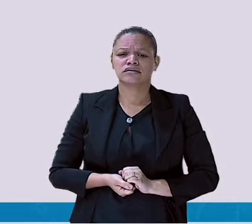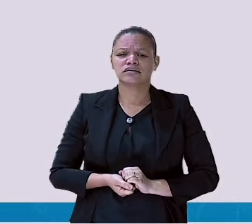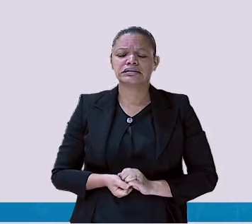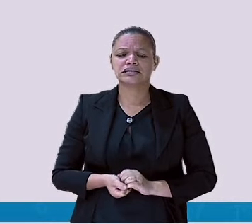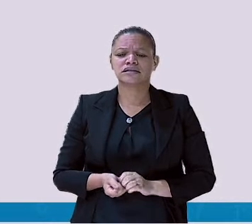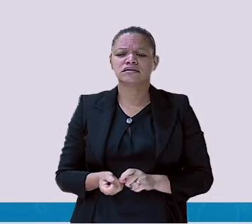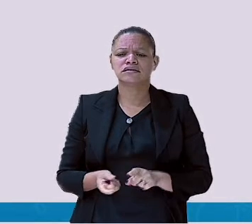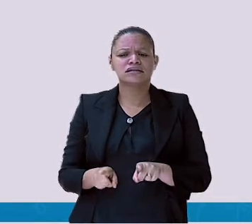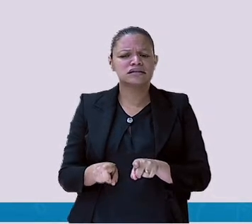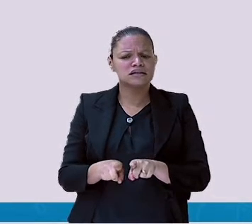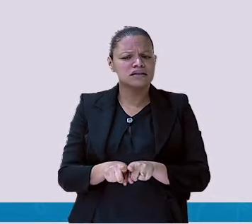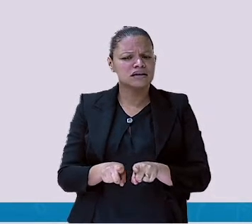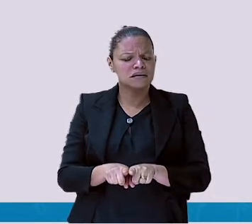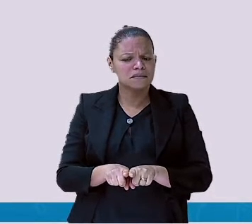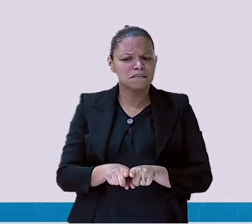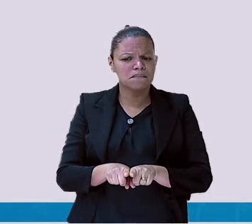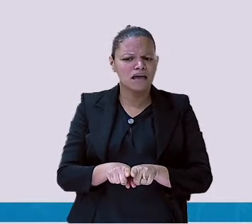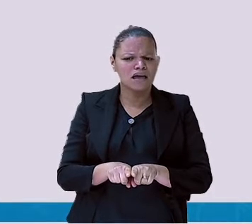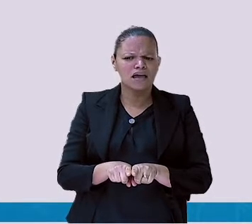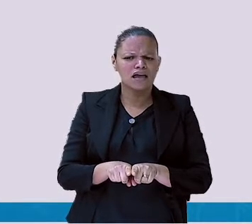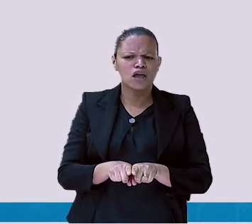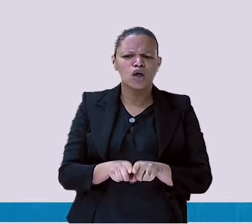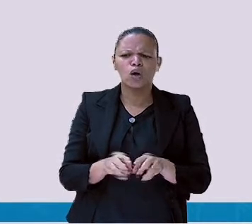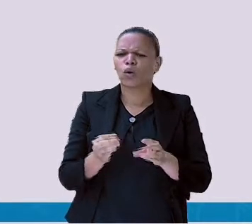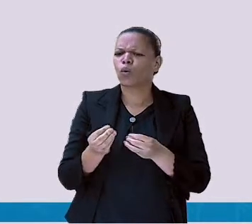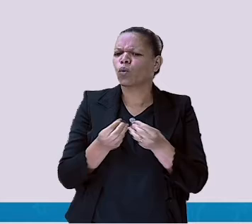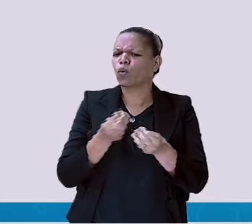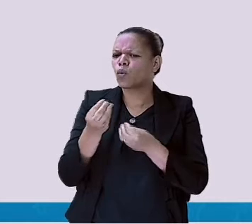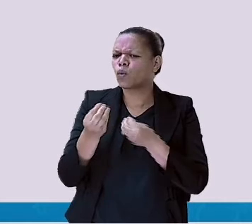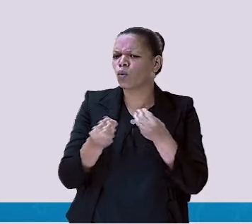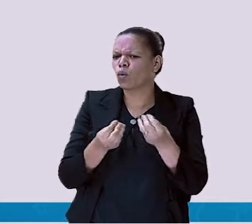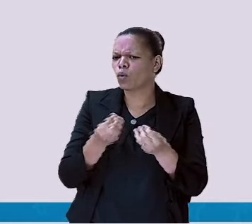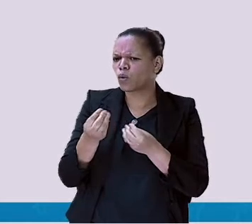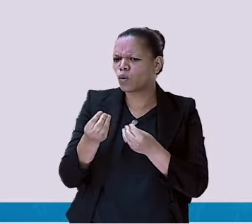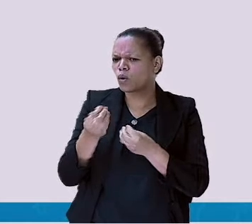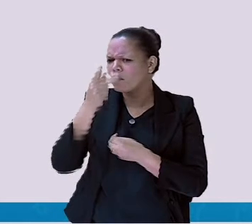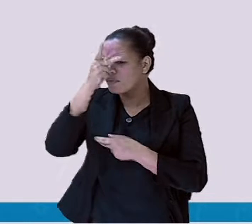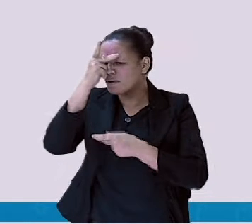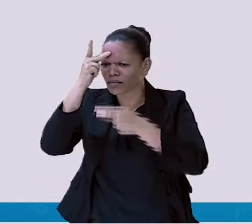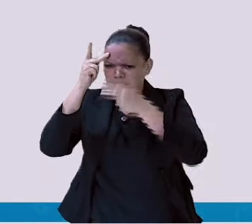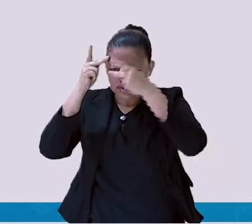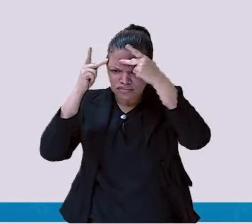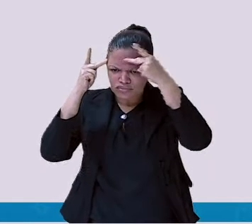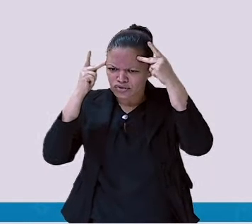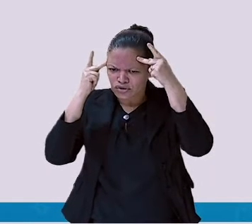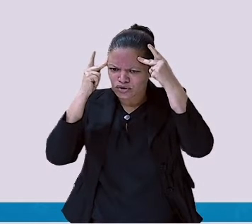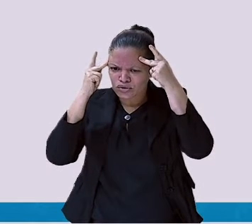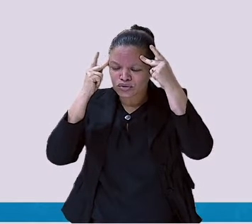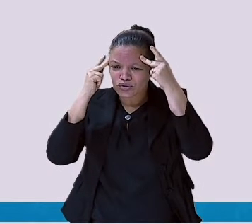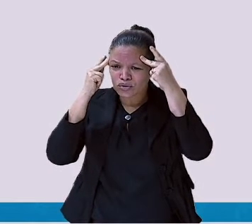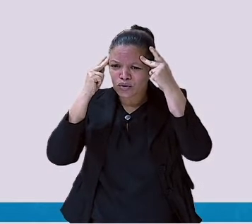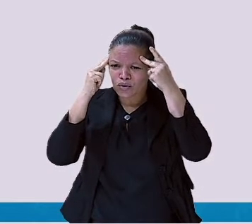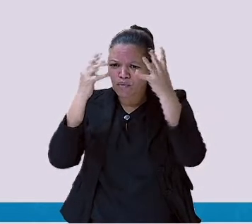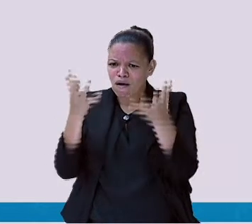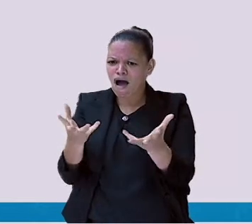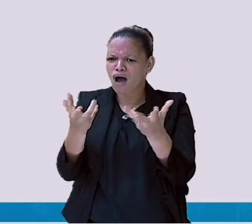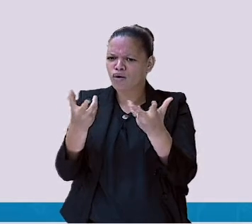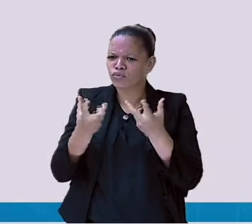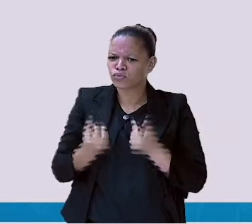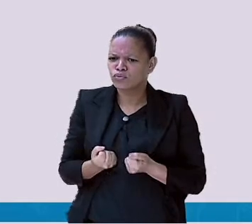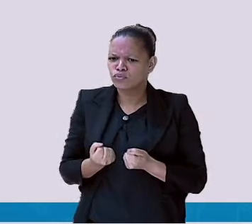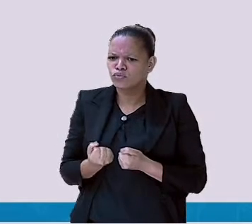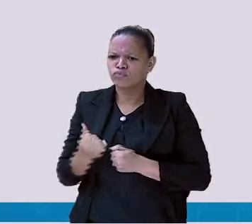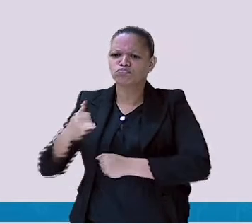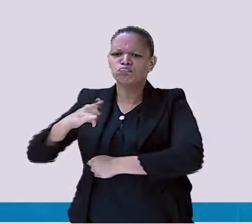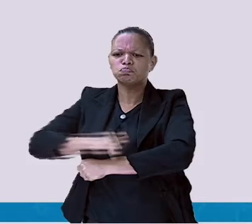duração. E quais são as causas aí da obesidade? Então, nós temos primeiro, patrimônio genético.